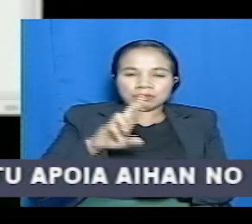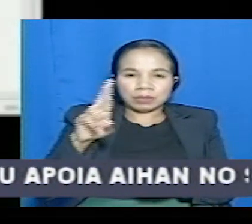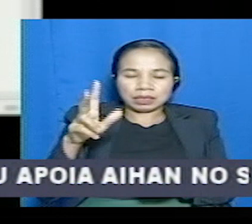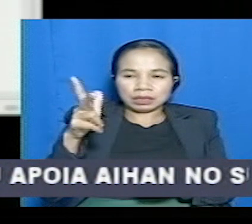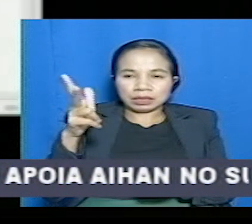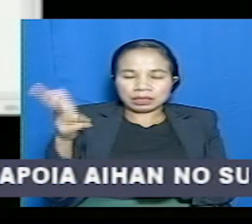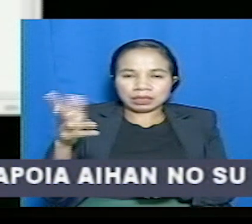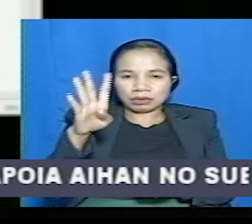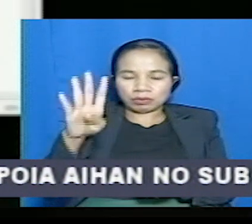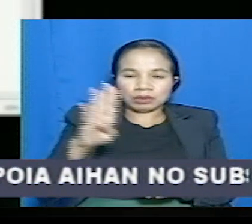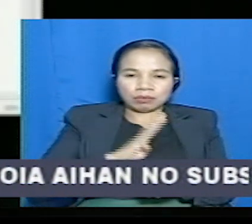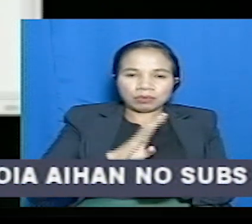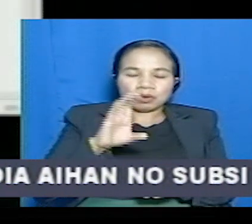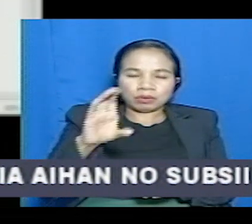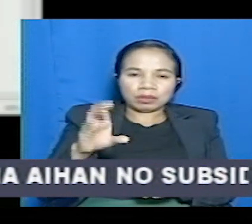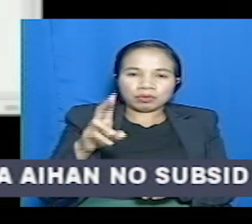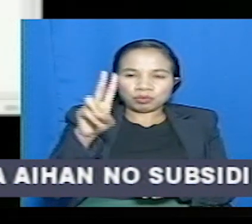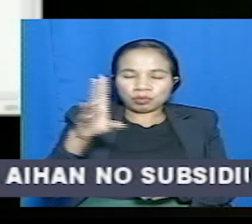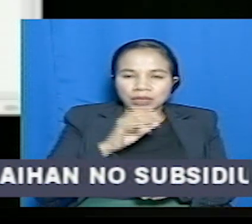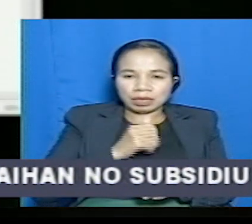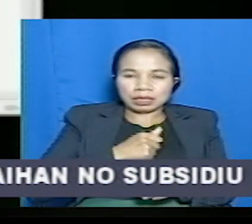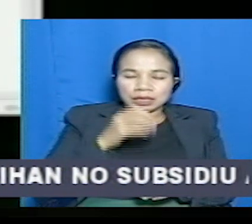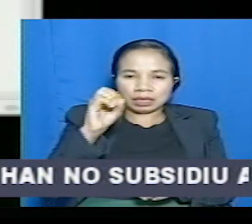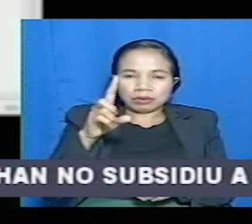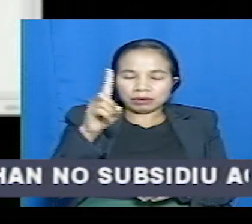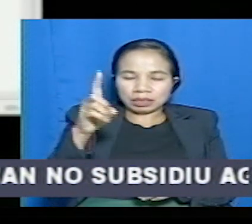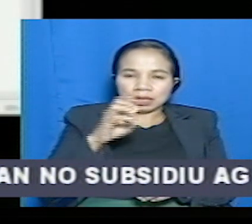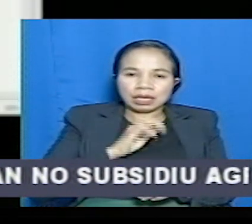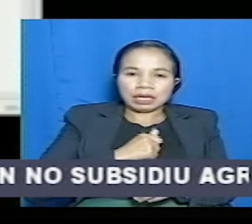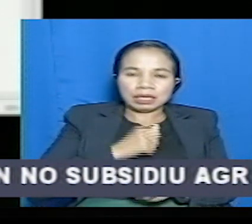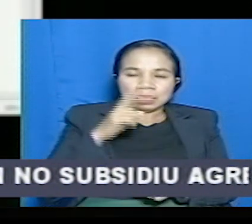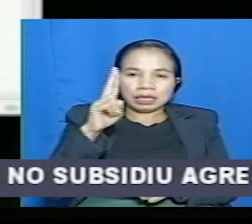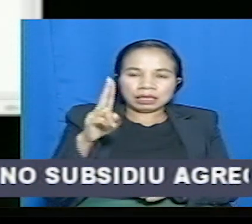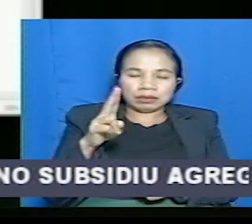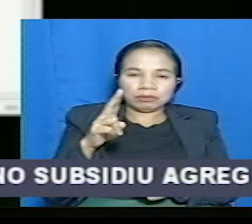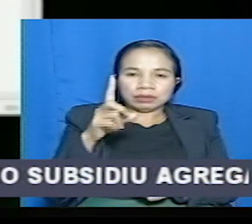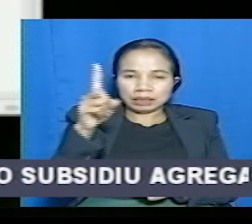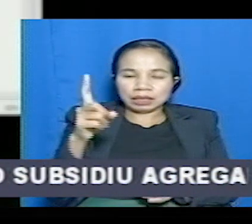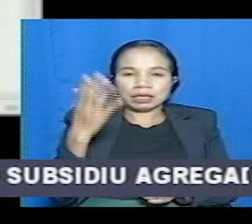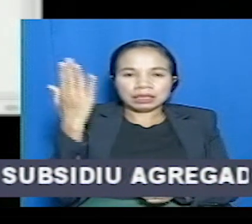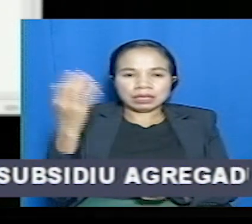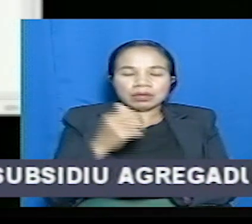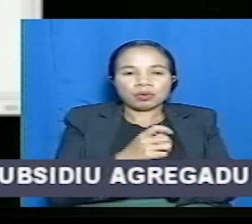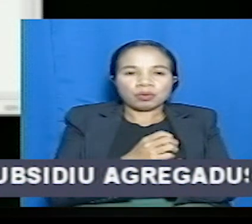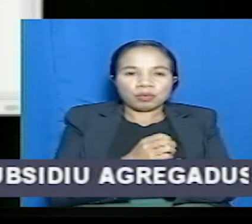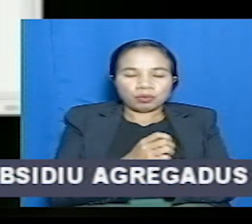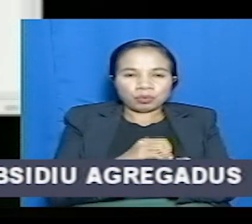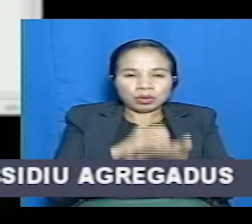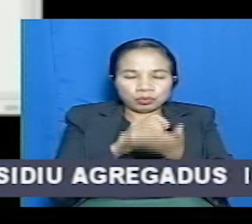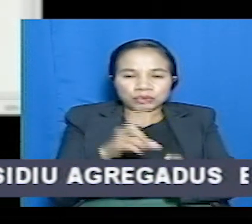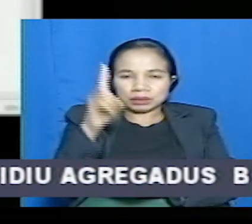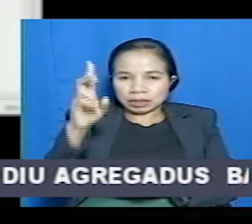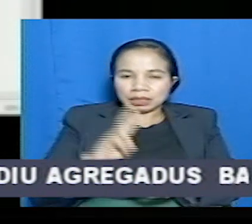Baucau, Nainrua e a Ainaro, Ida e a Aileu, Ida e Raioa no Ida e Viqueque.